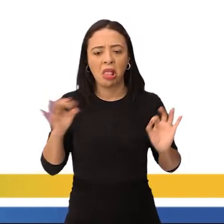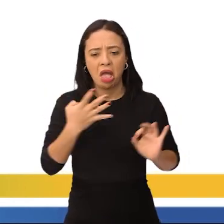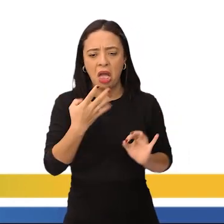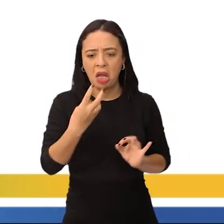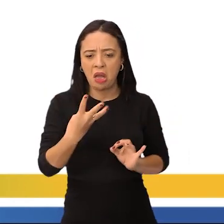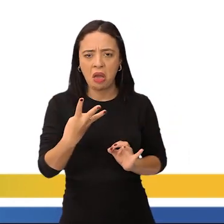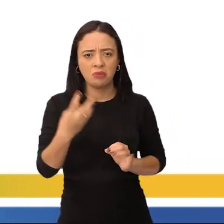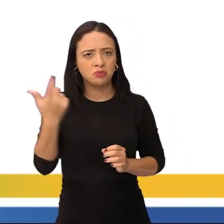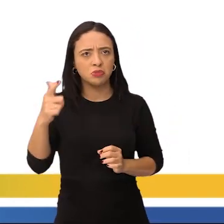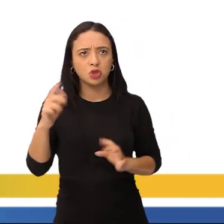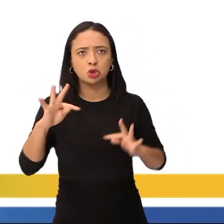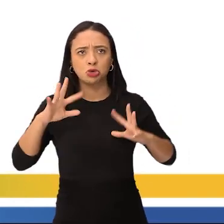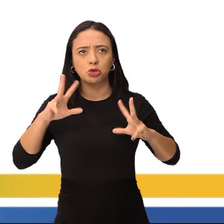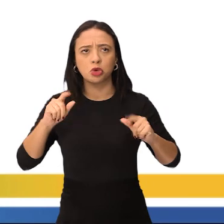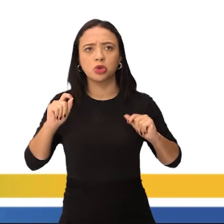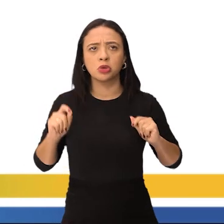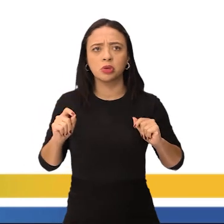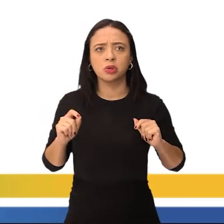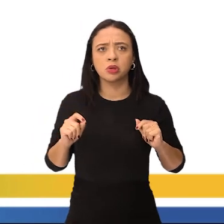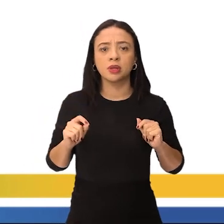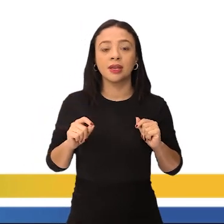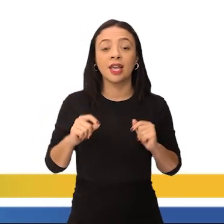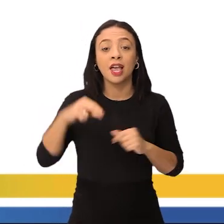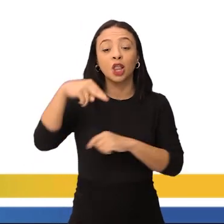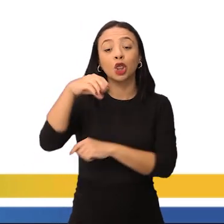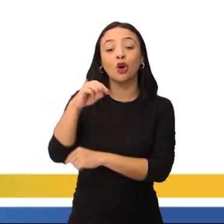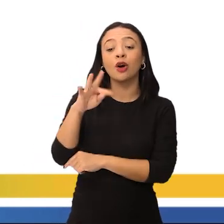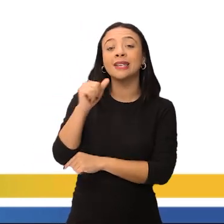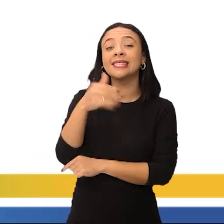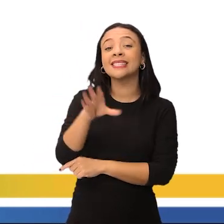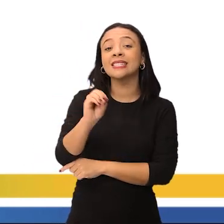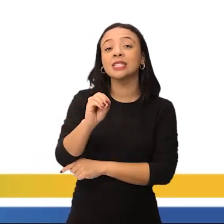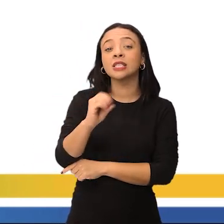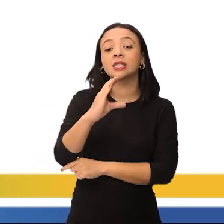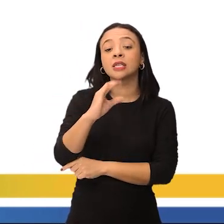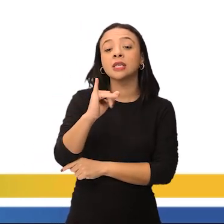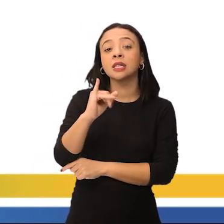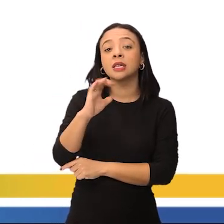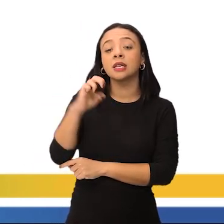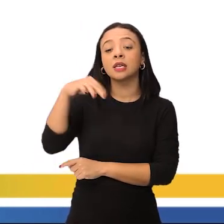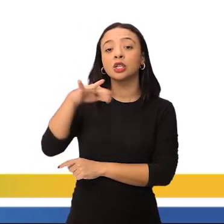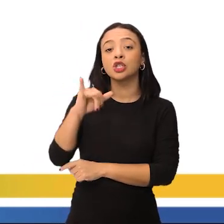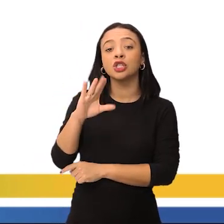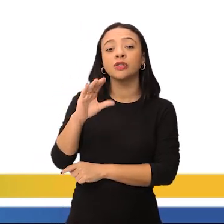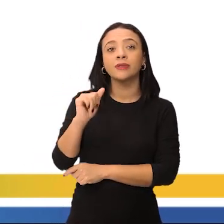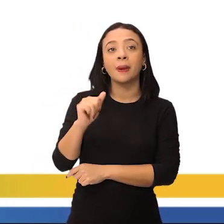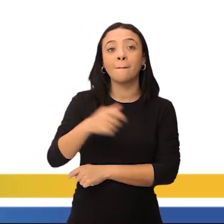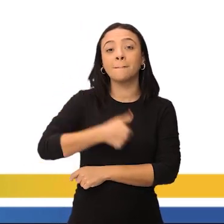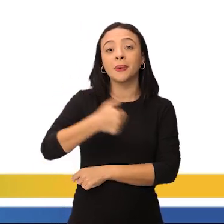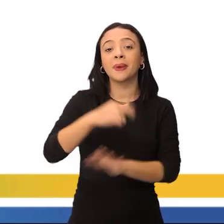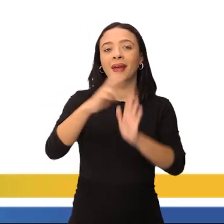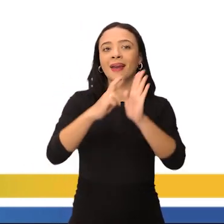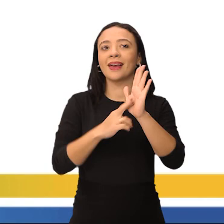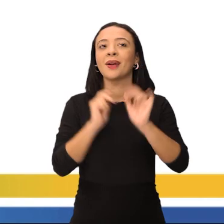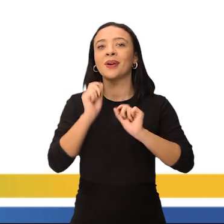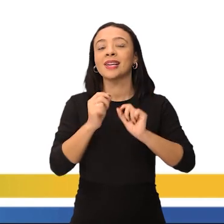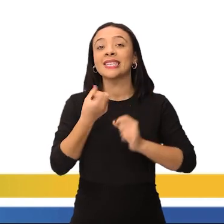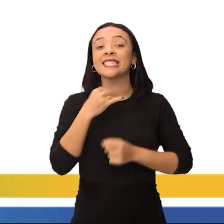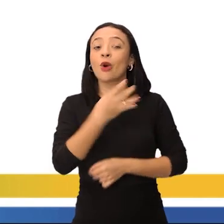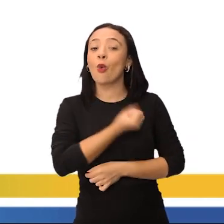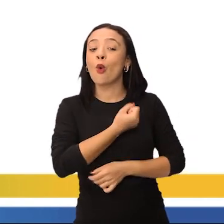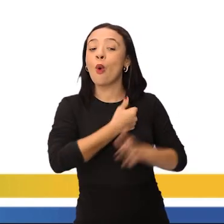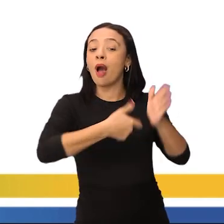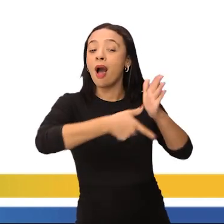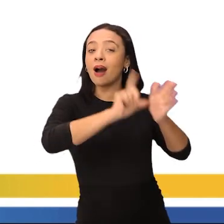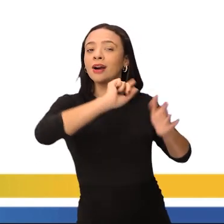43 todas as alternativas eles estão em notação científica e a primeira regra da notação científica é que o número